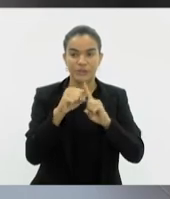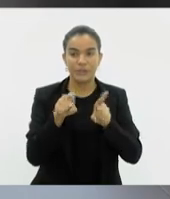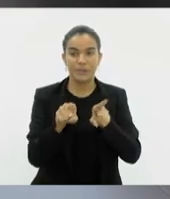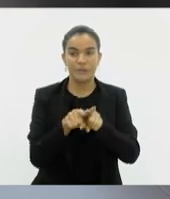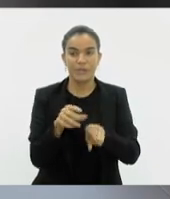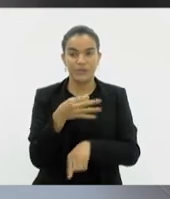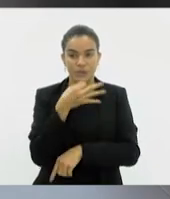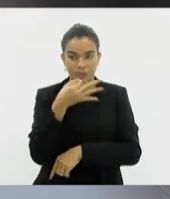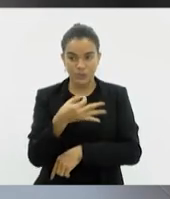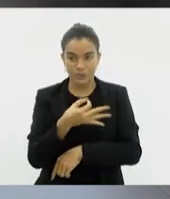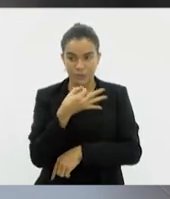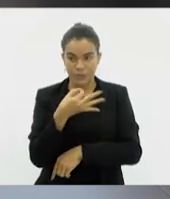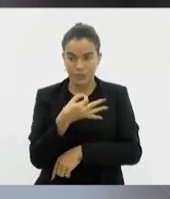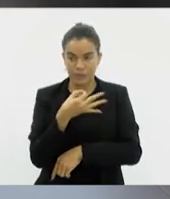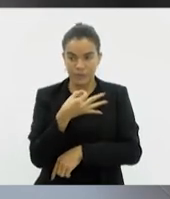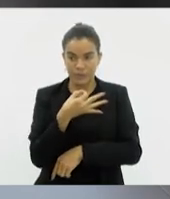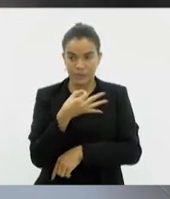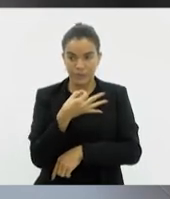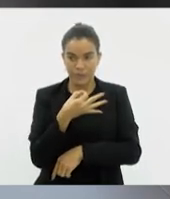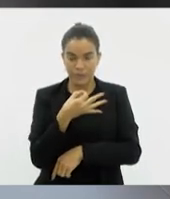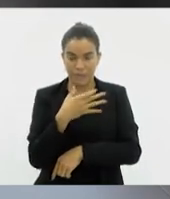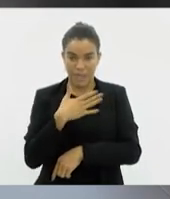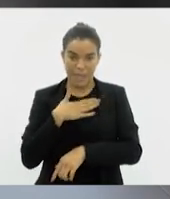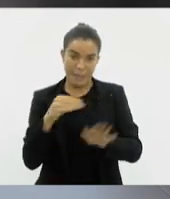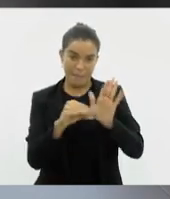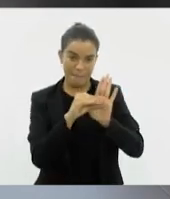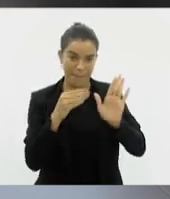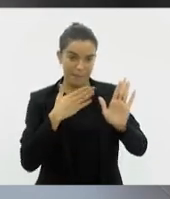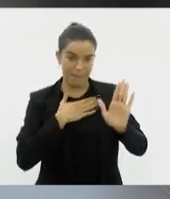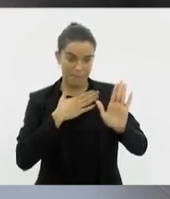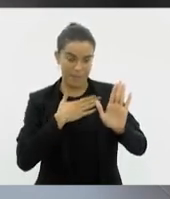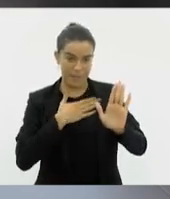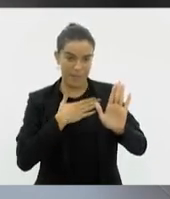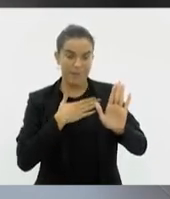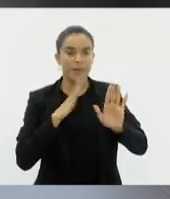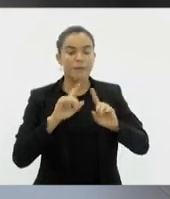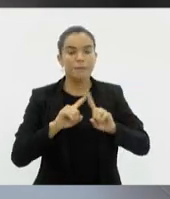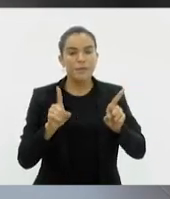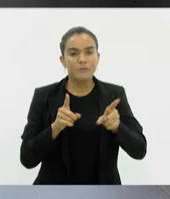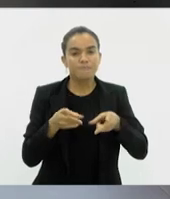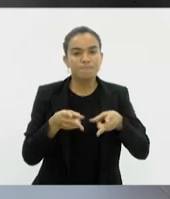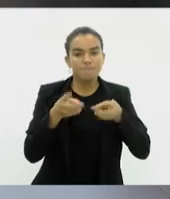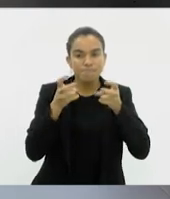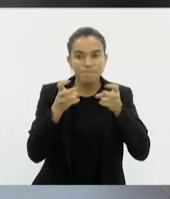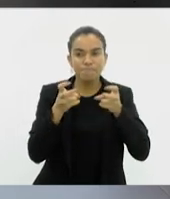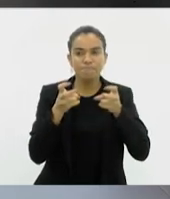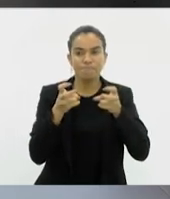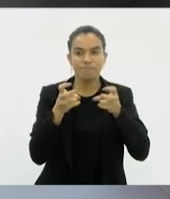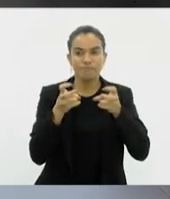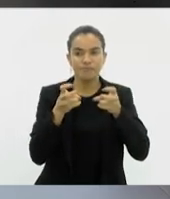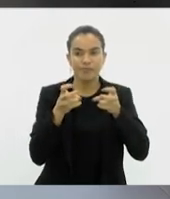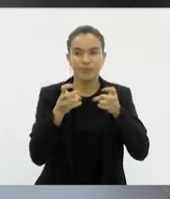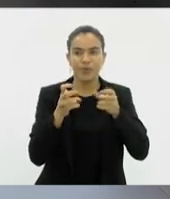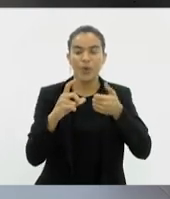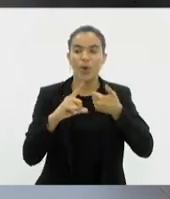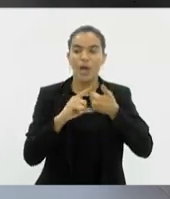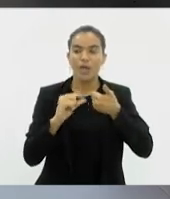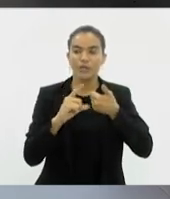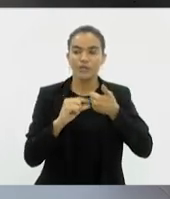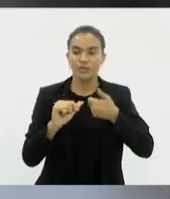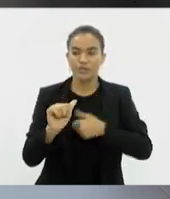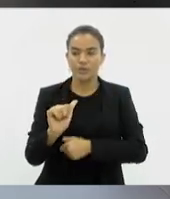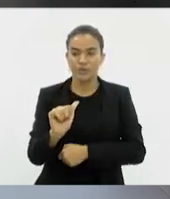sugestão, embora a emenda tenha sido minha, eu relendo, eu percebi que faltou aqui o artigo A,